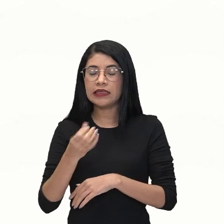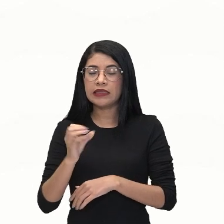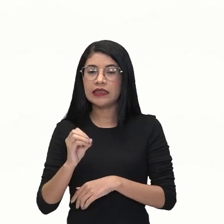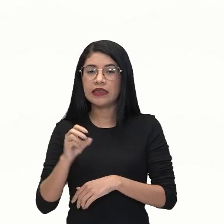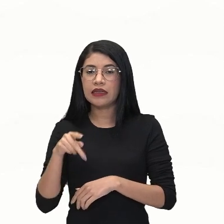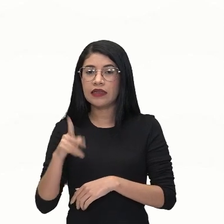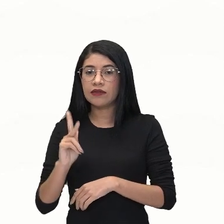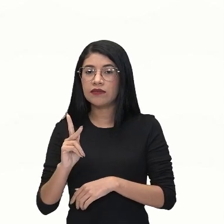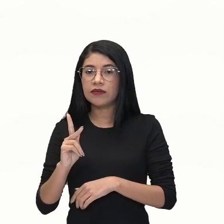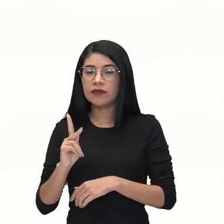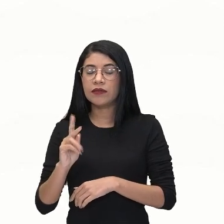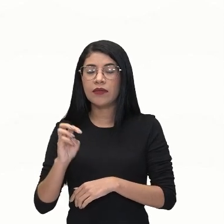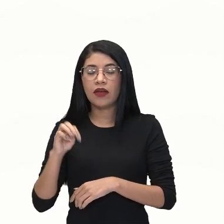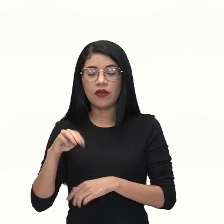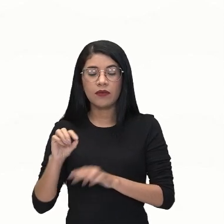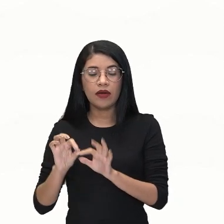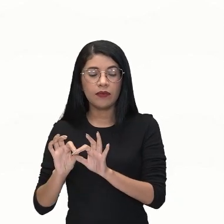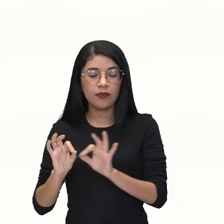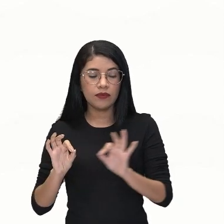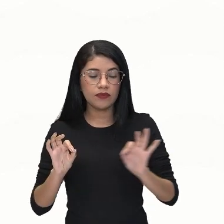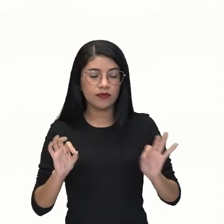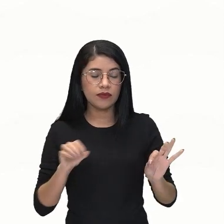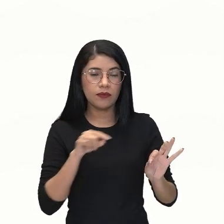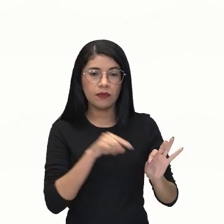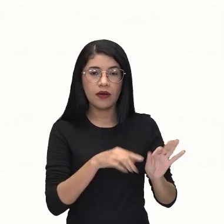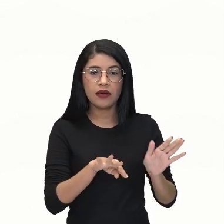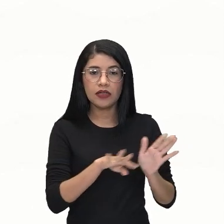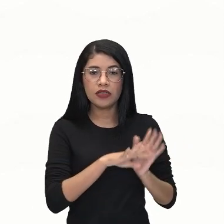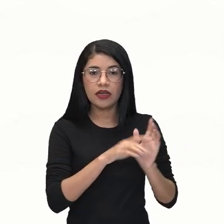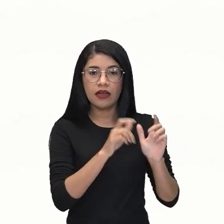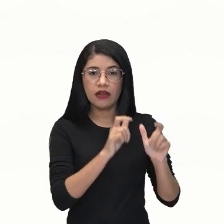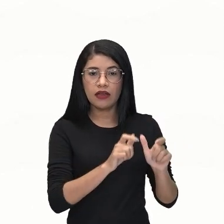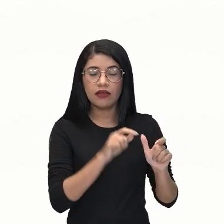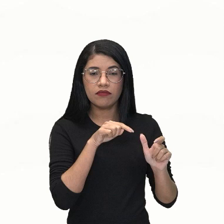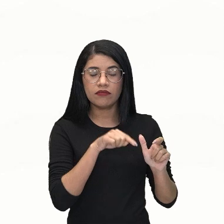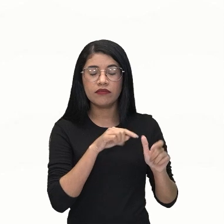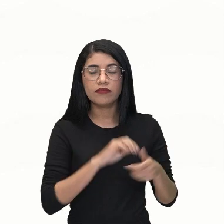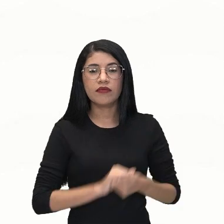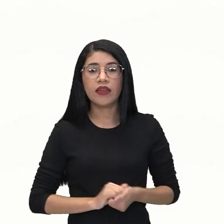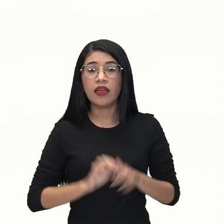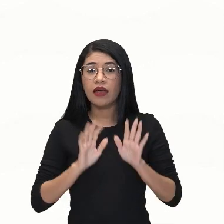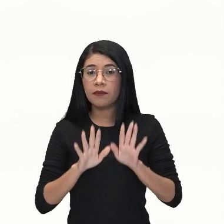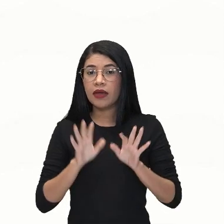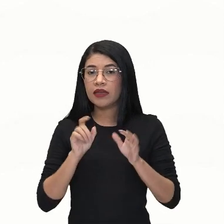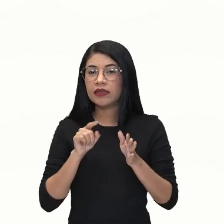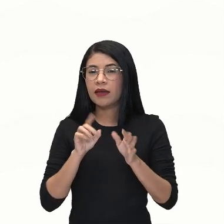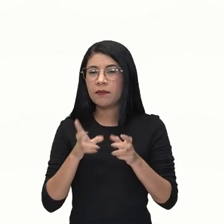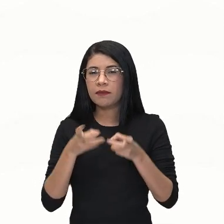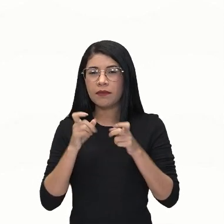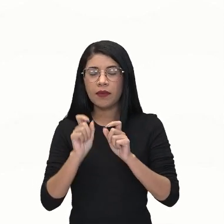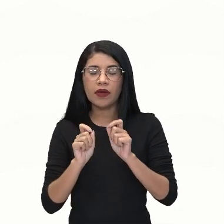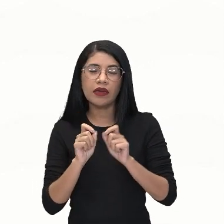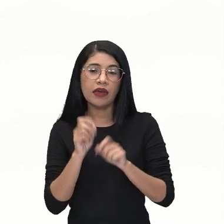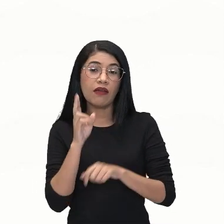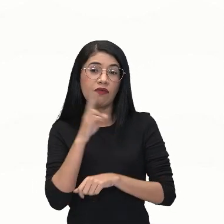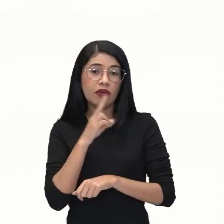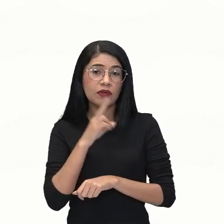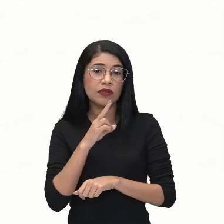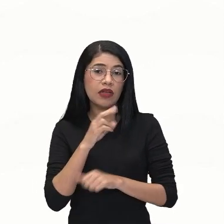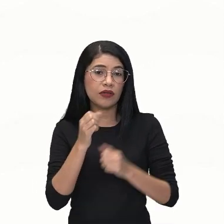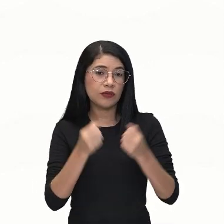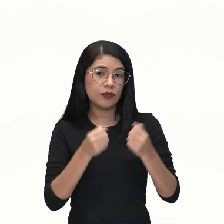quilômetros. Turma, repare que aqui na questão ela está te dando a velocidade do